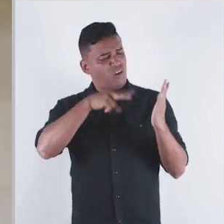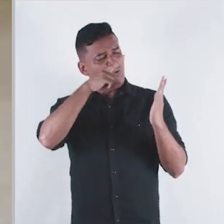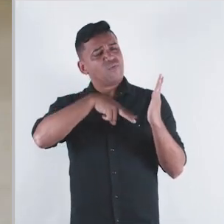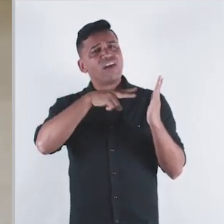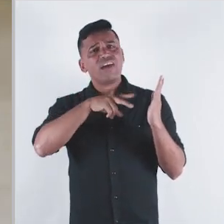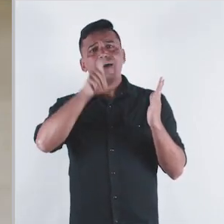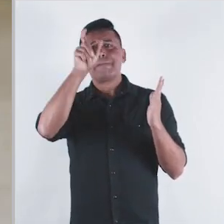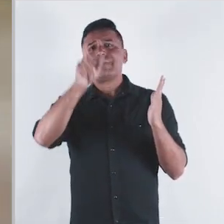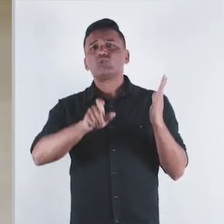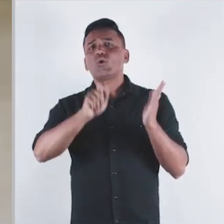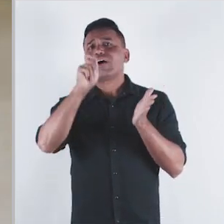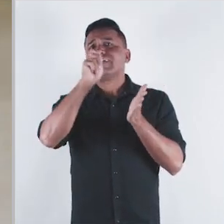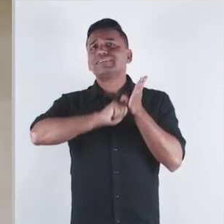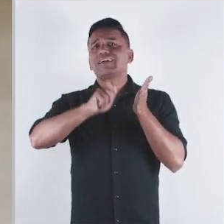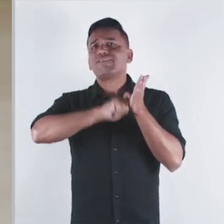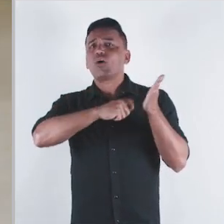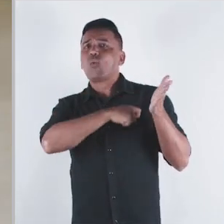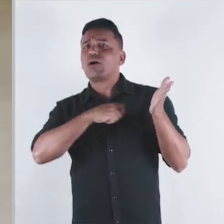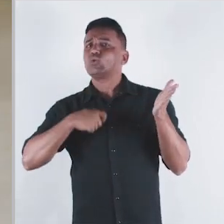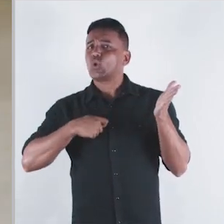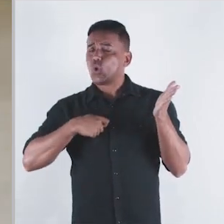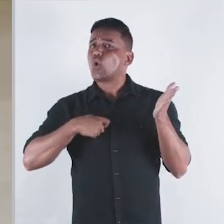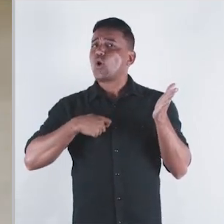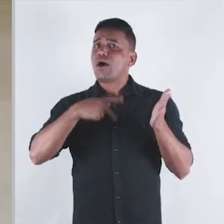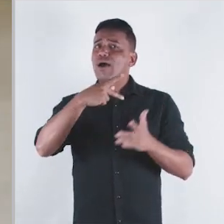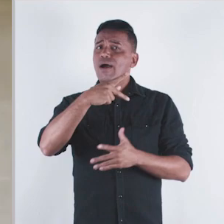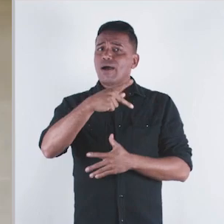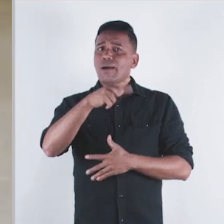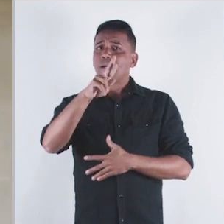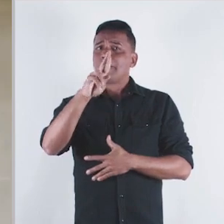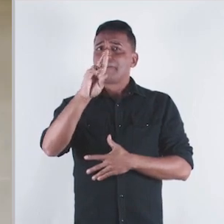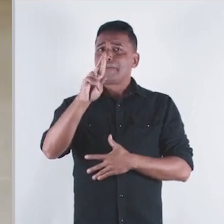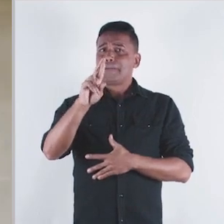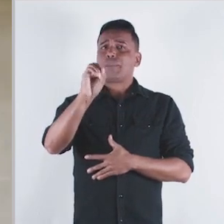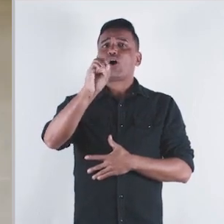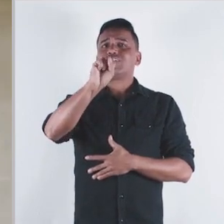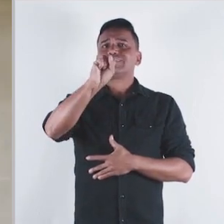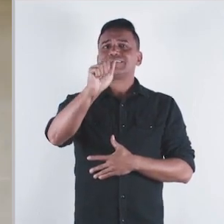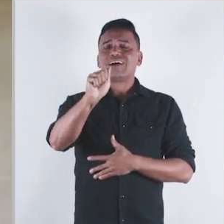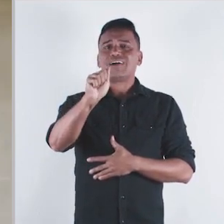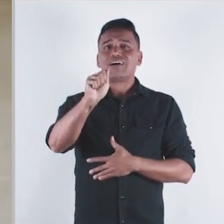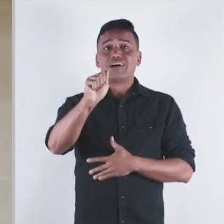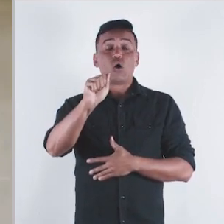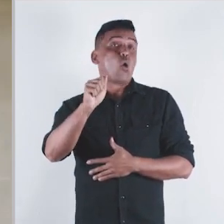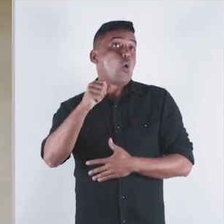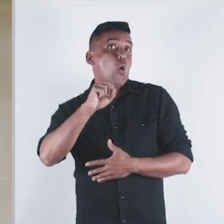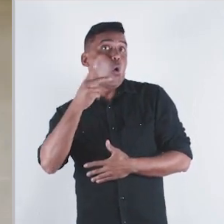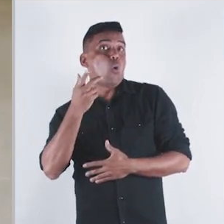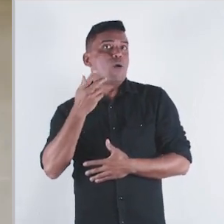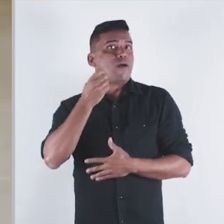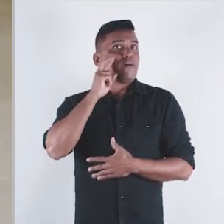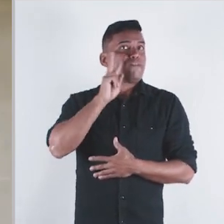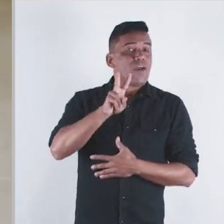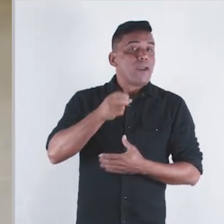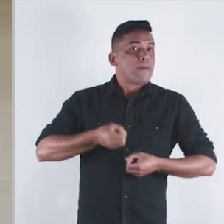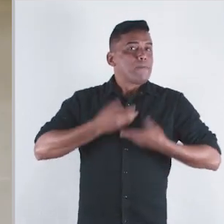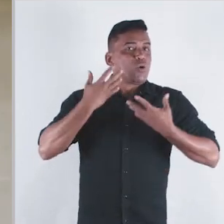prosa, eu quero ler uma narrativa digital. Eu quero ver poesia digital. Então, a gente achou que eram